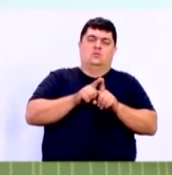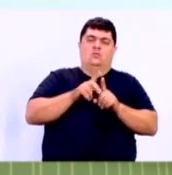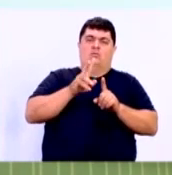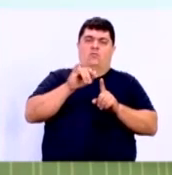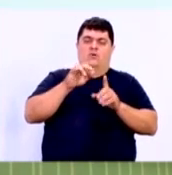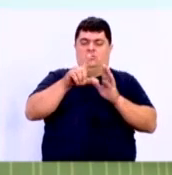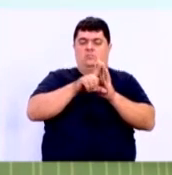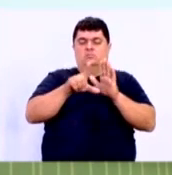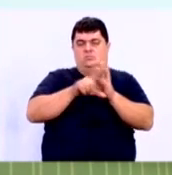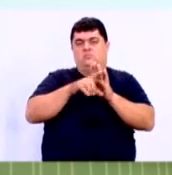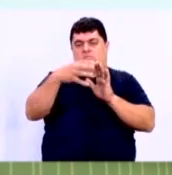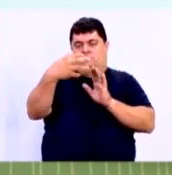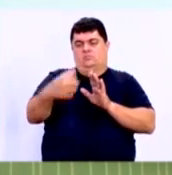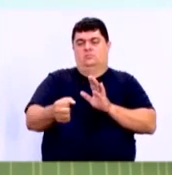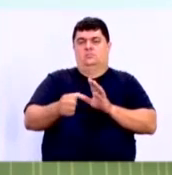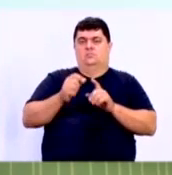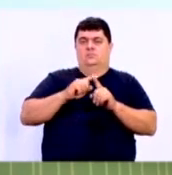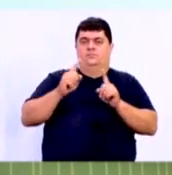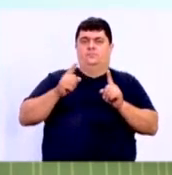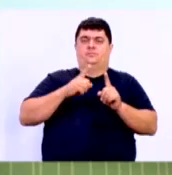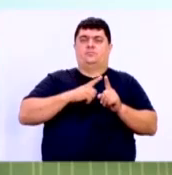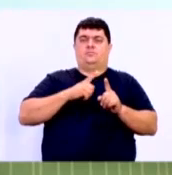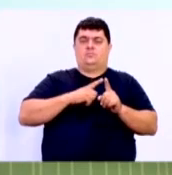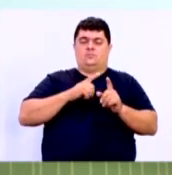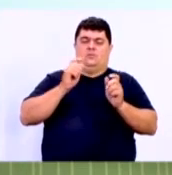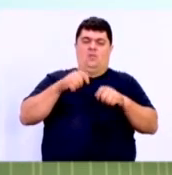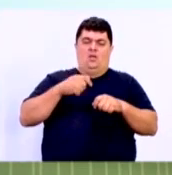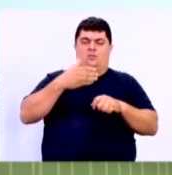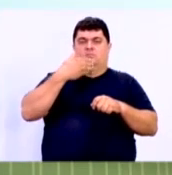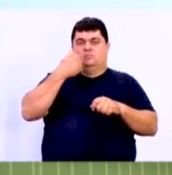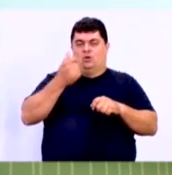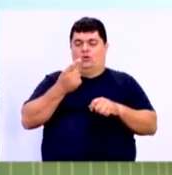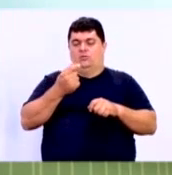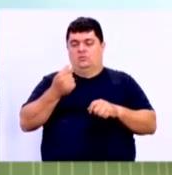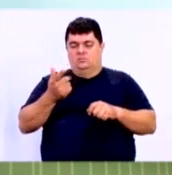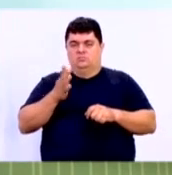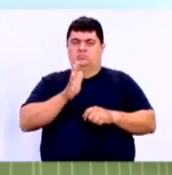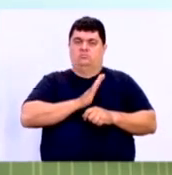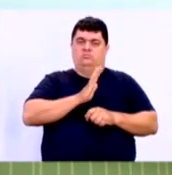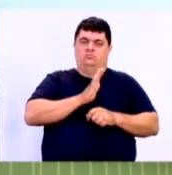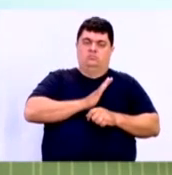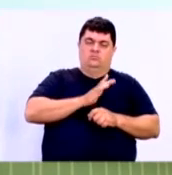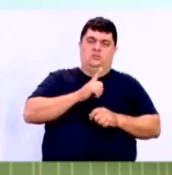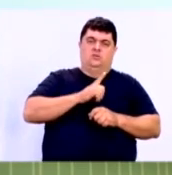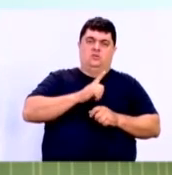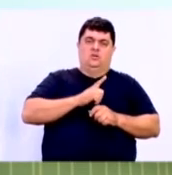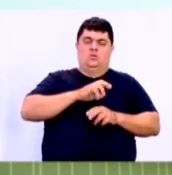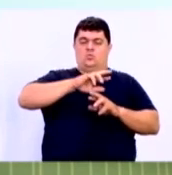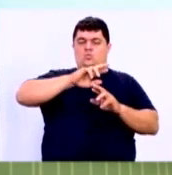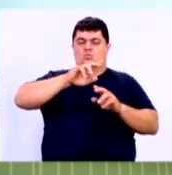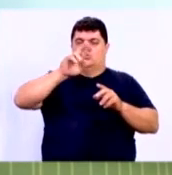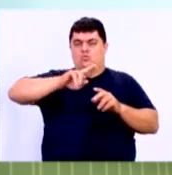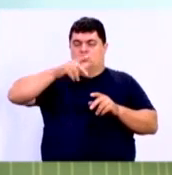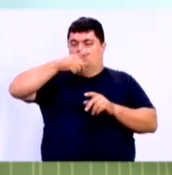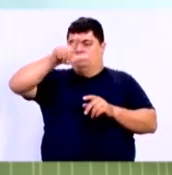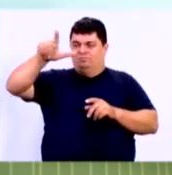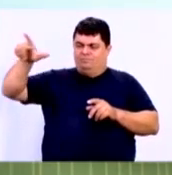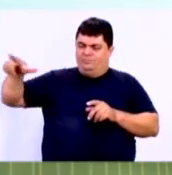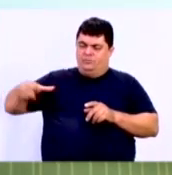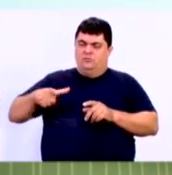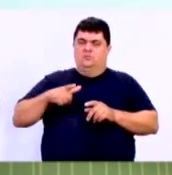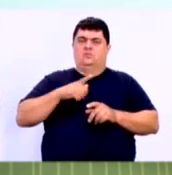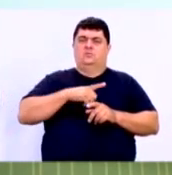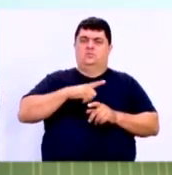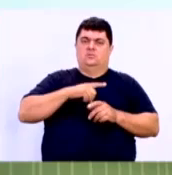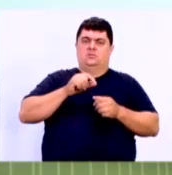obedecer a legislação. Agora, se você tem condições melhores, você tem ferramentas para poderem trabalhar,